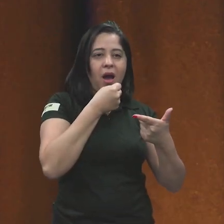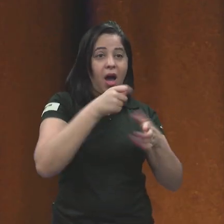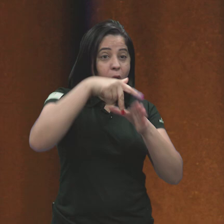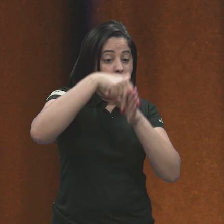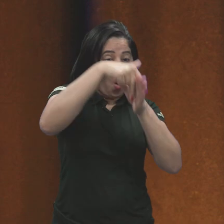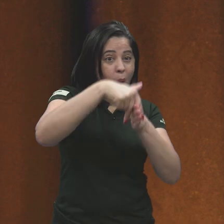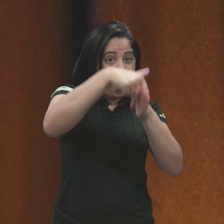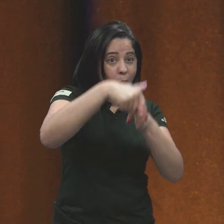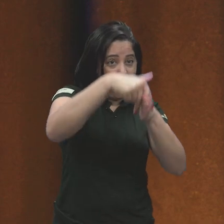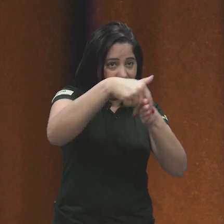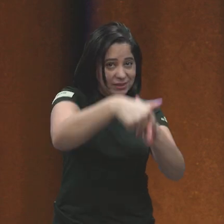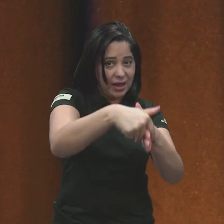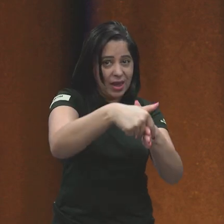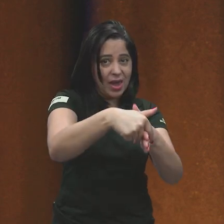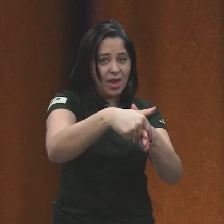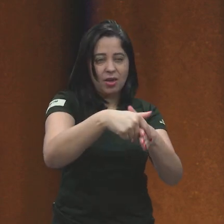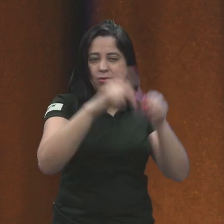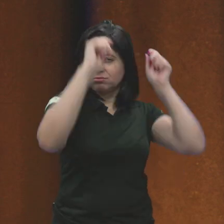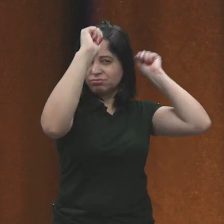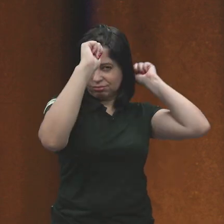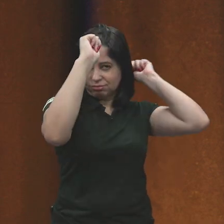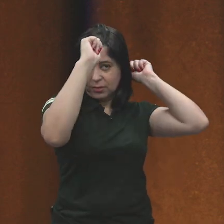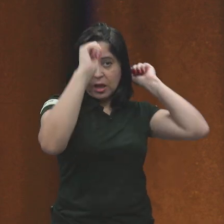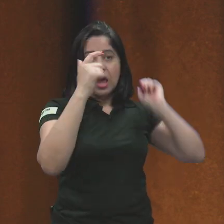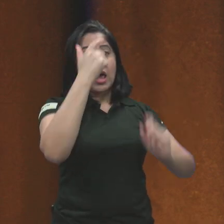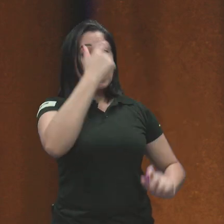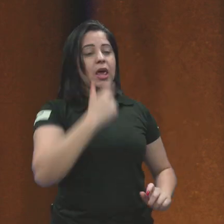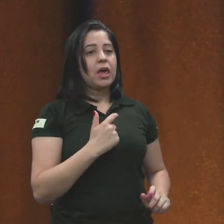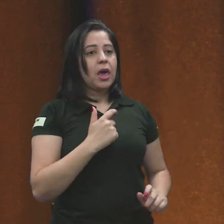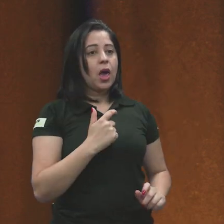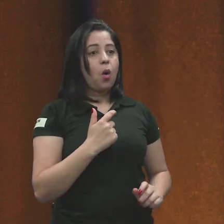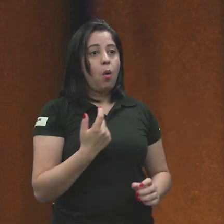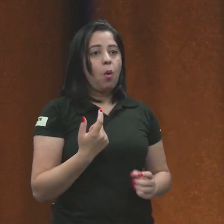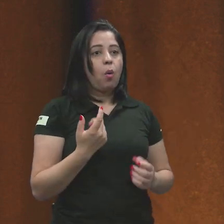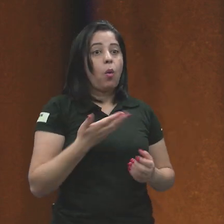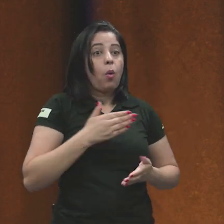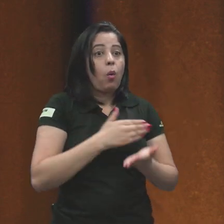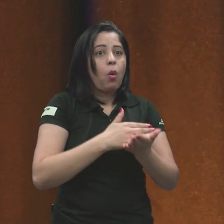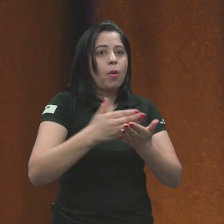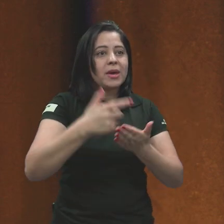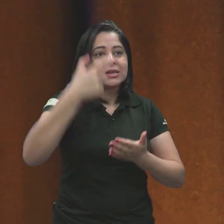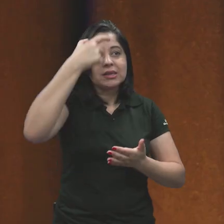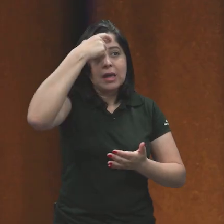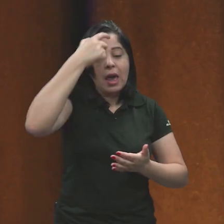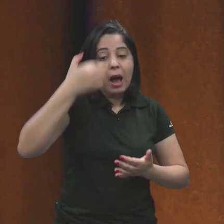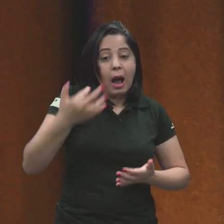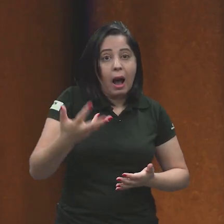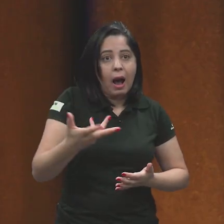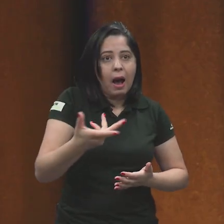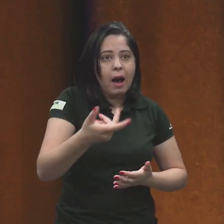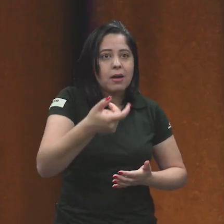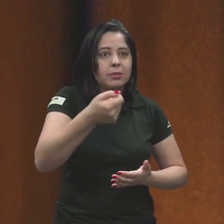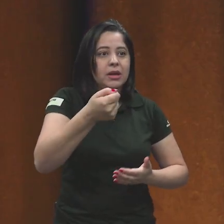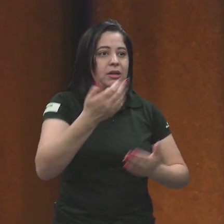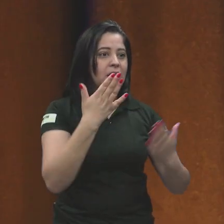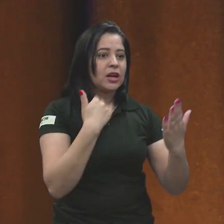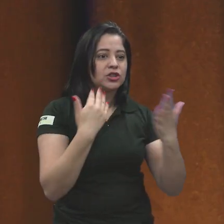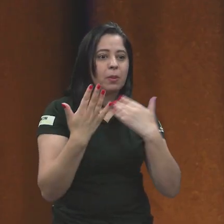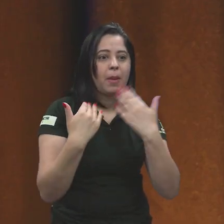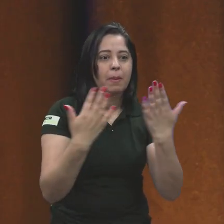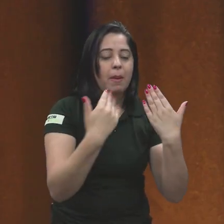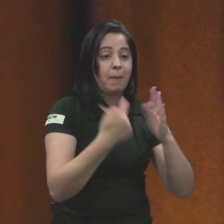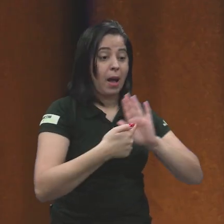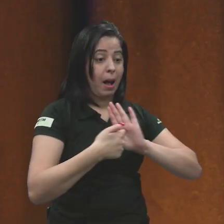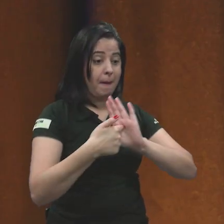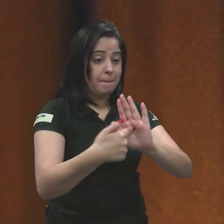rodeios. Então, tudo isso foi me dando habilidades de conversar com pessoas, de narrar aqueles momentos de